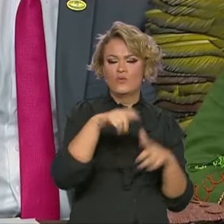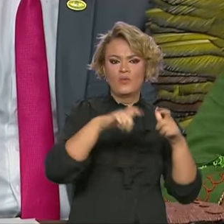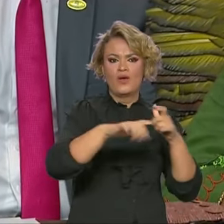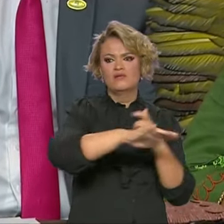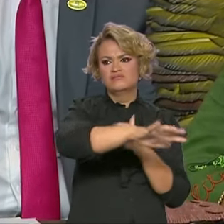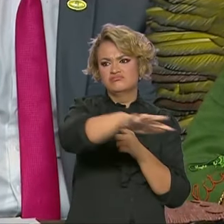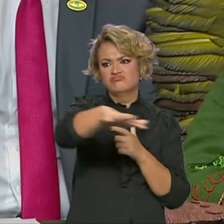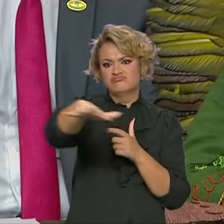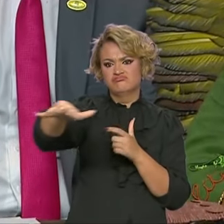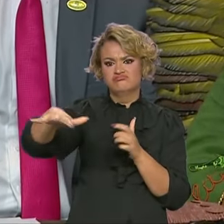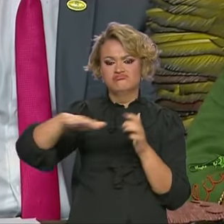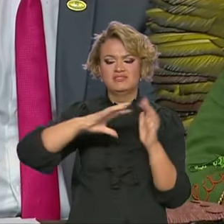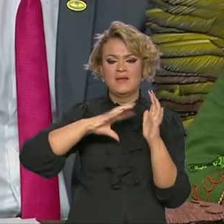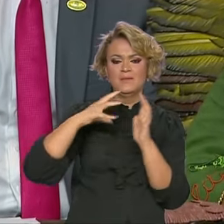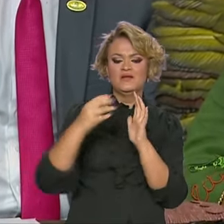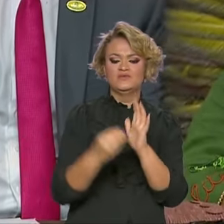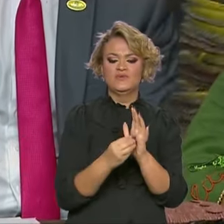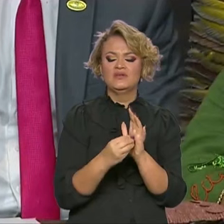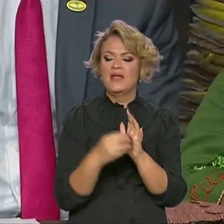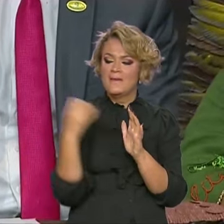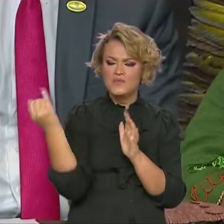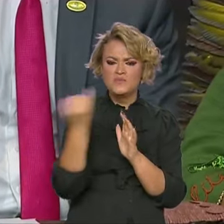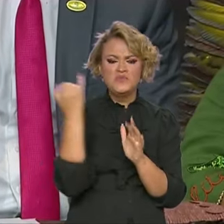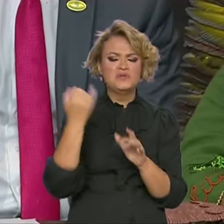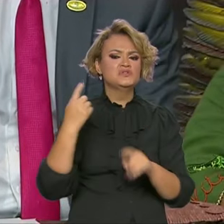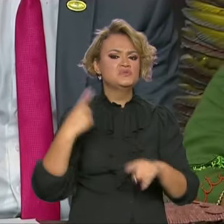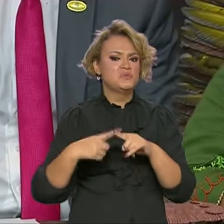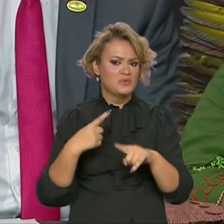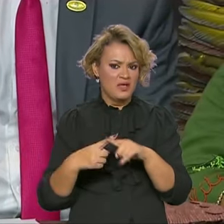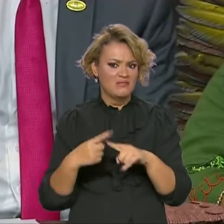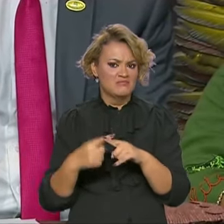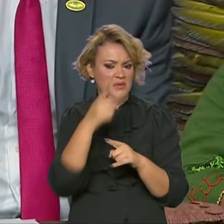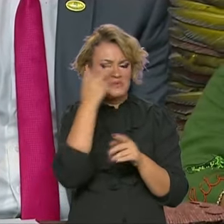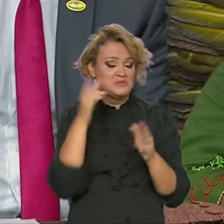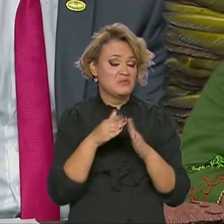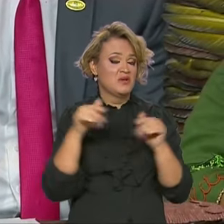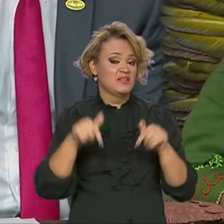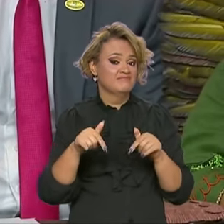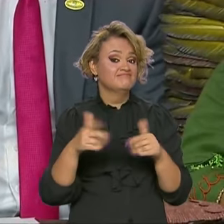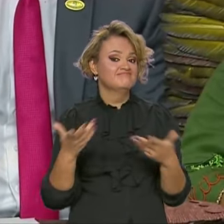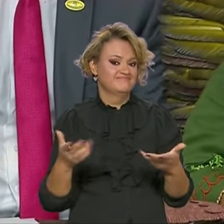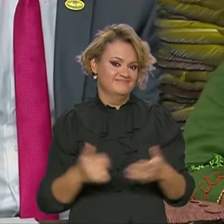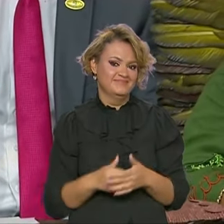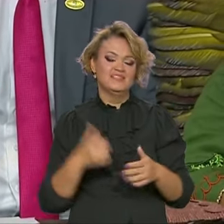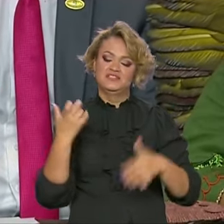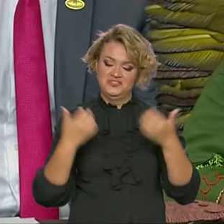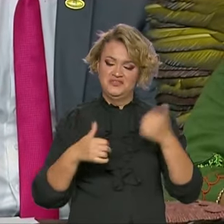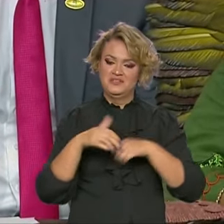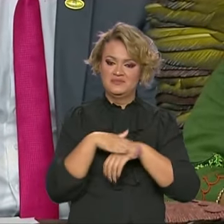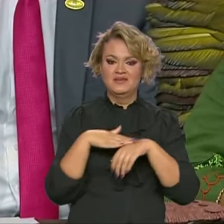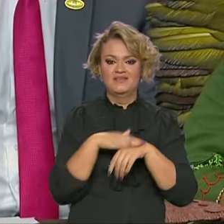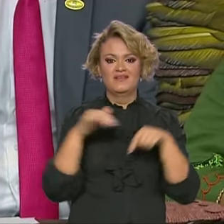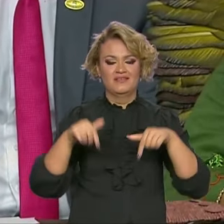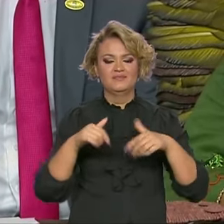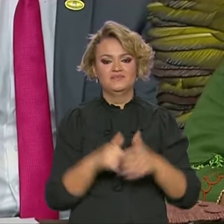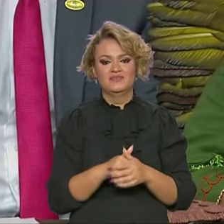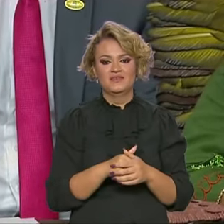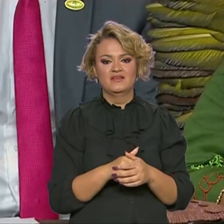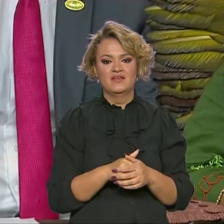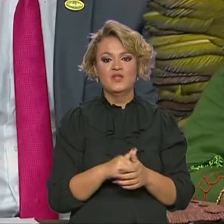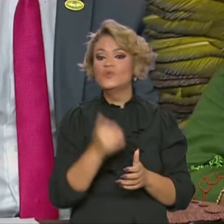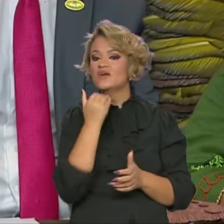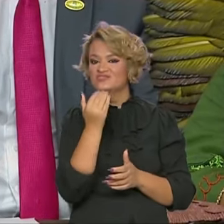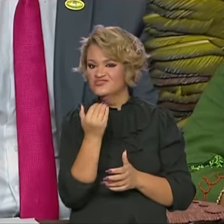espaço geográfico é tão decisivo para os que aqui habitam e para o mundo. De nada